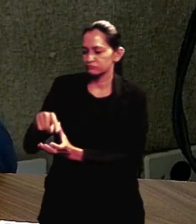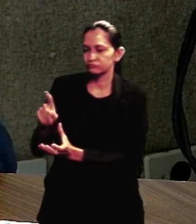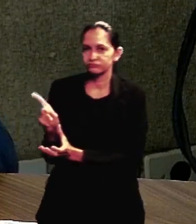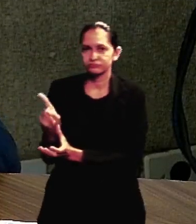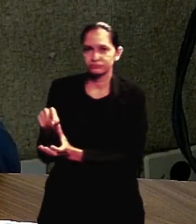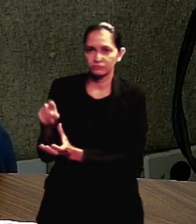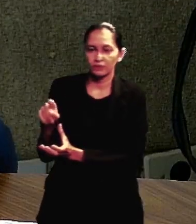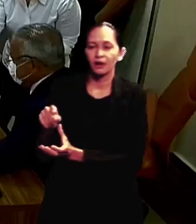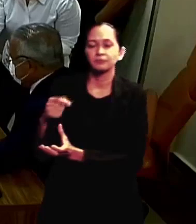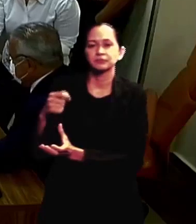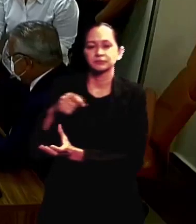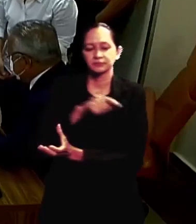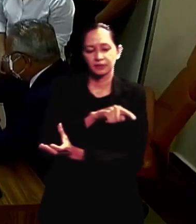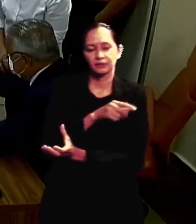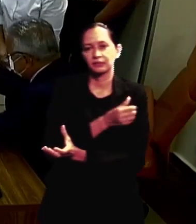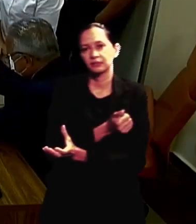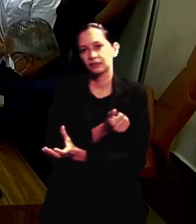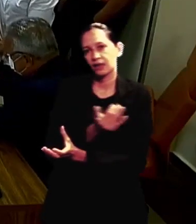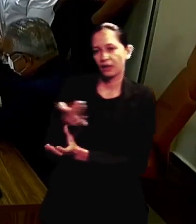Projeto está em discussão.